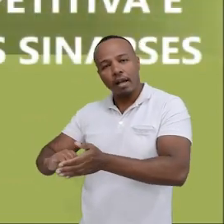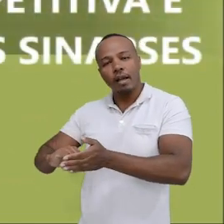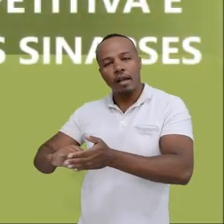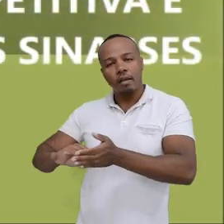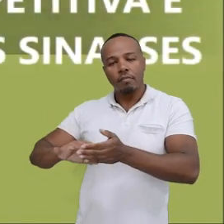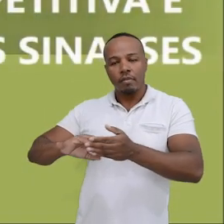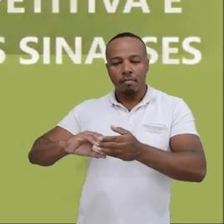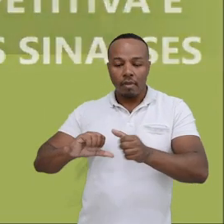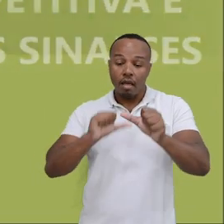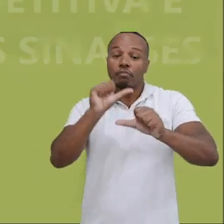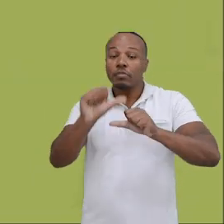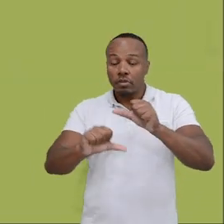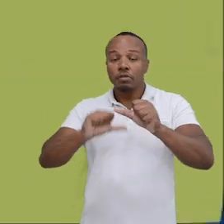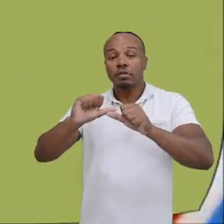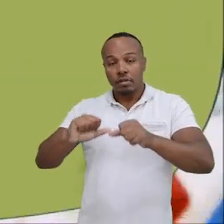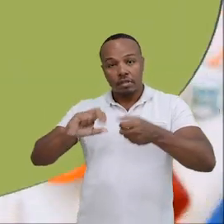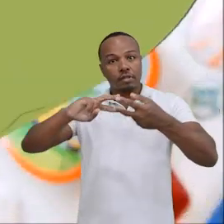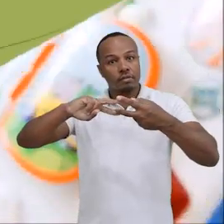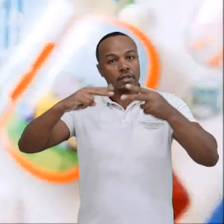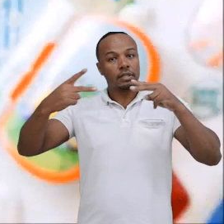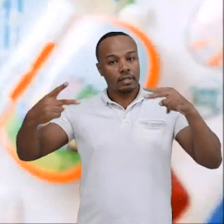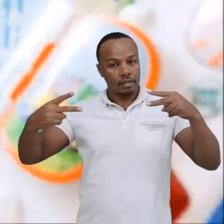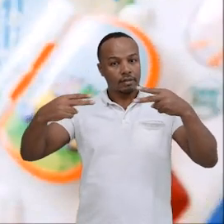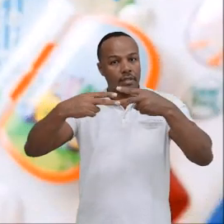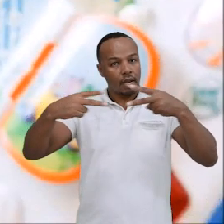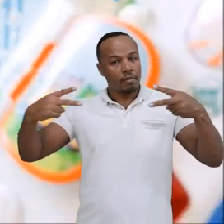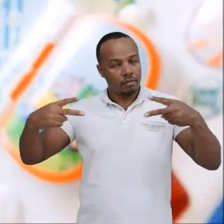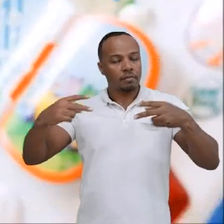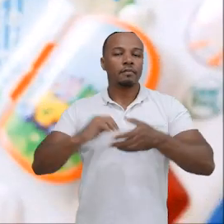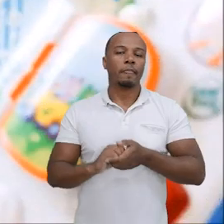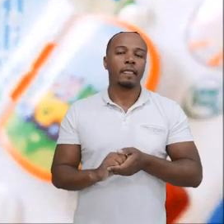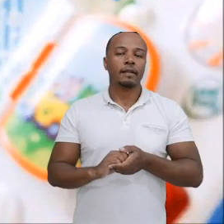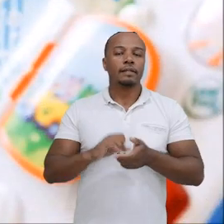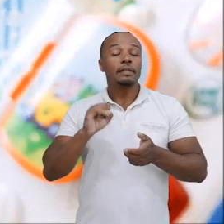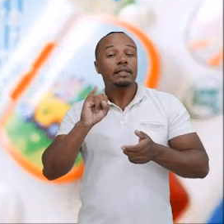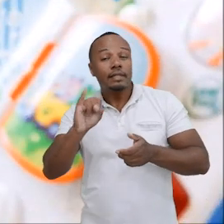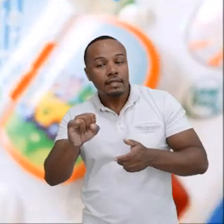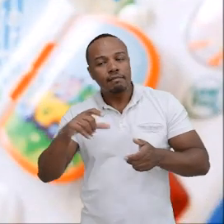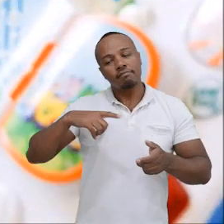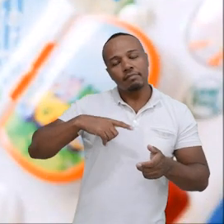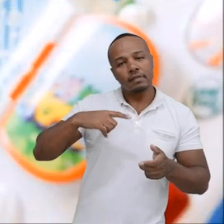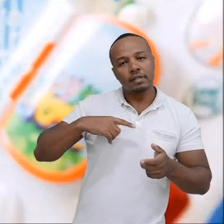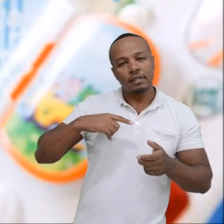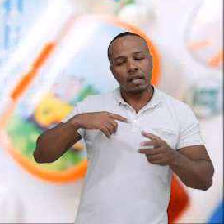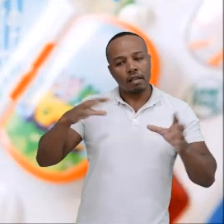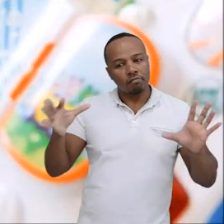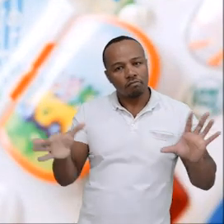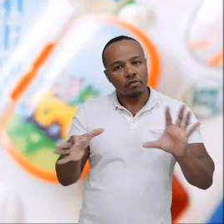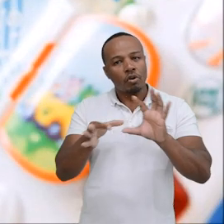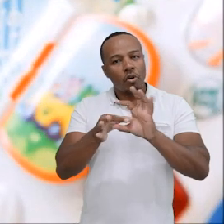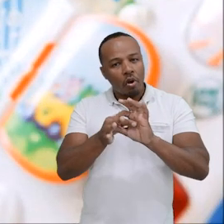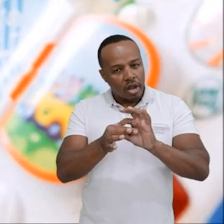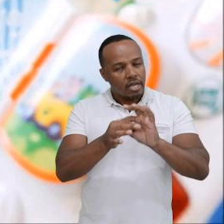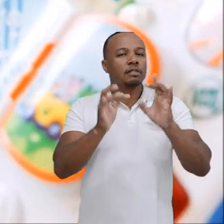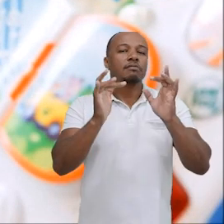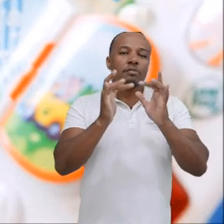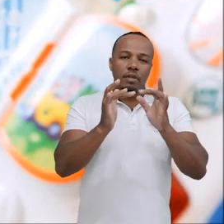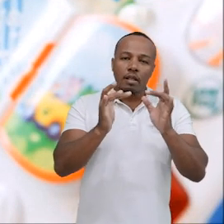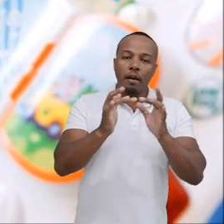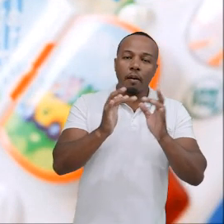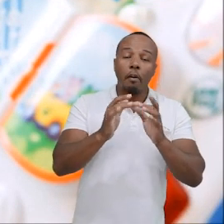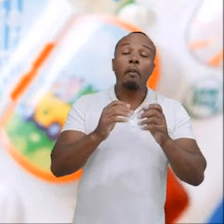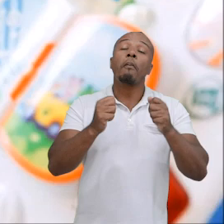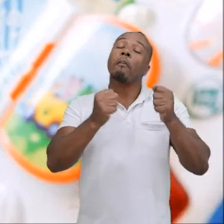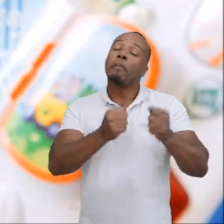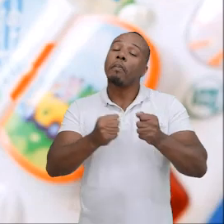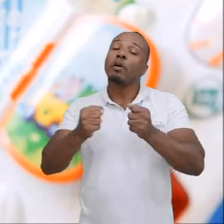reestruturação das sinapses. Isso significa que, se houver alguma conexão que não está sendo mais usada, pode